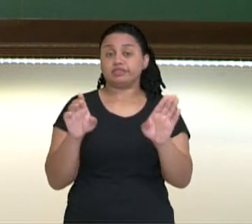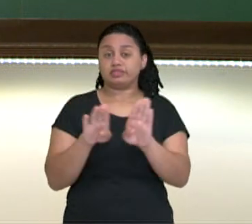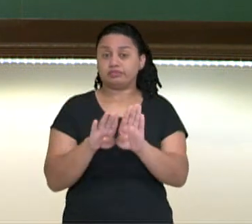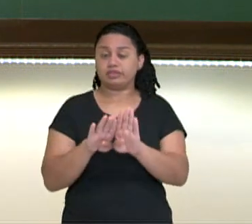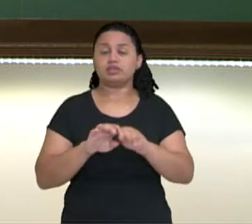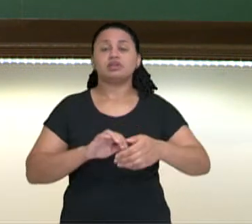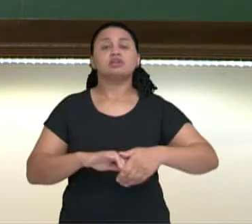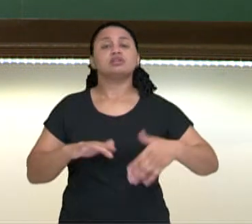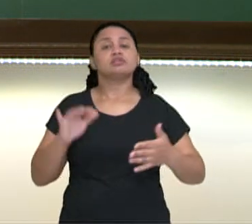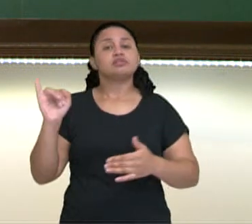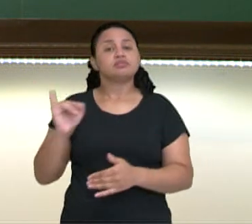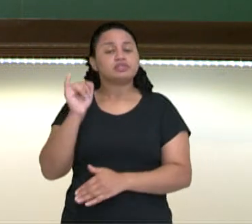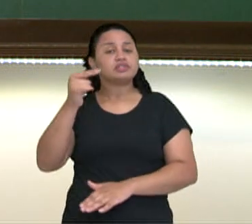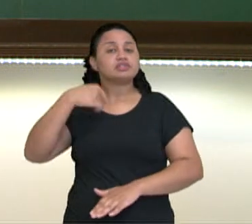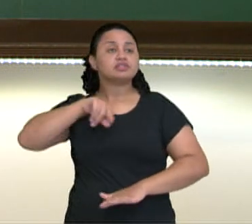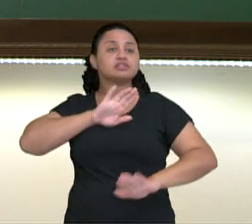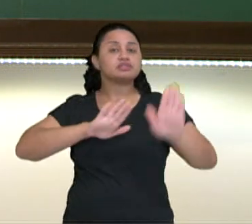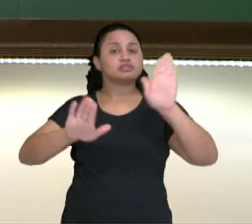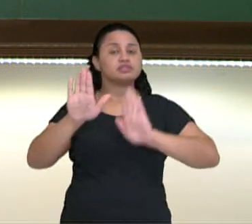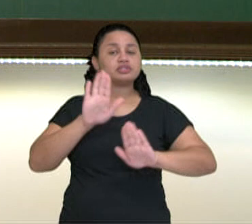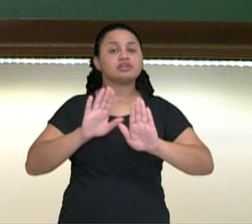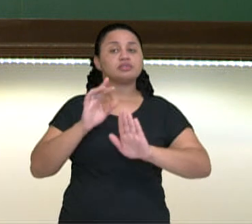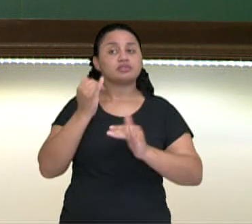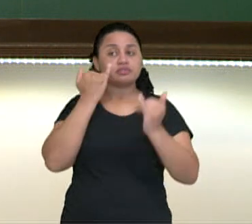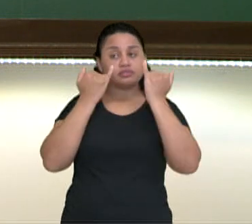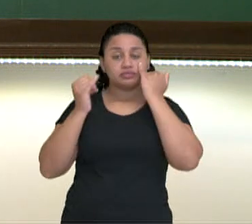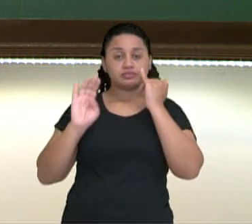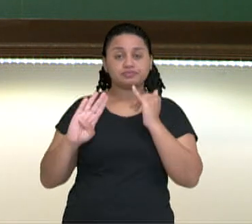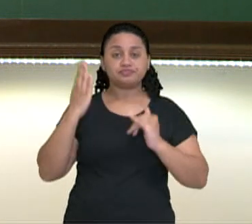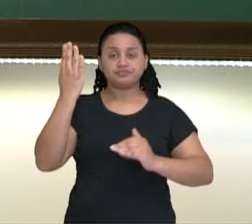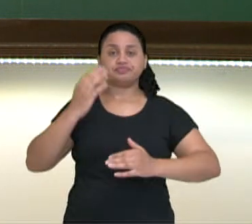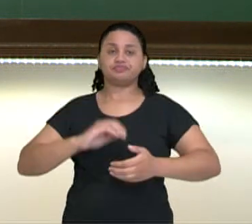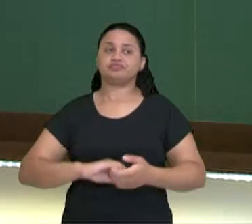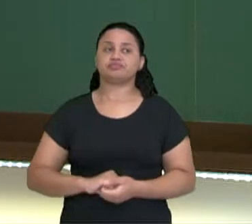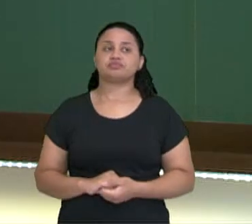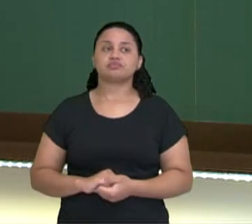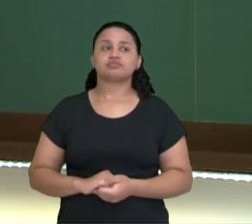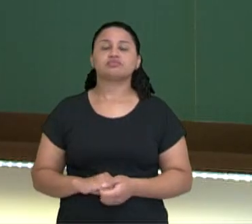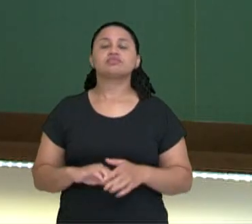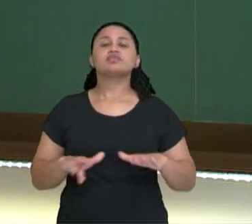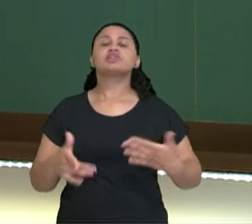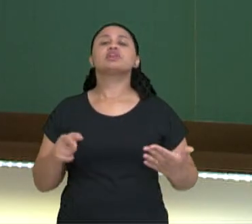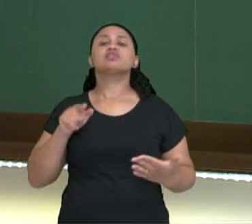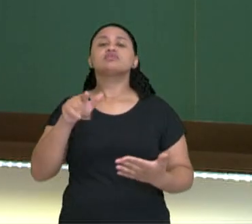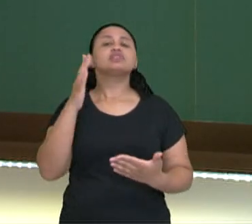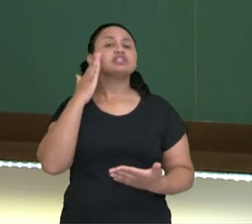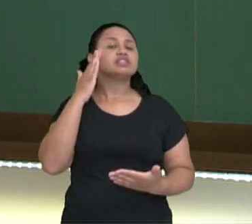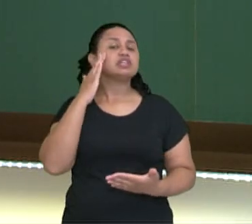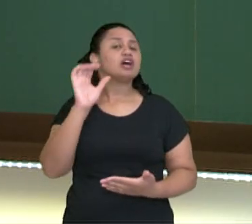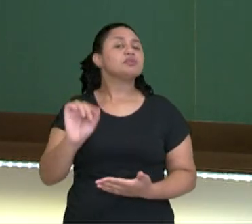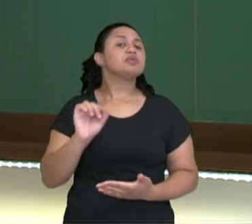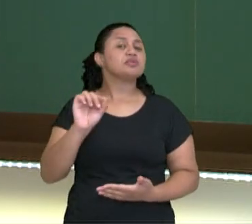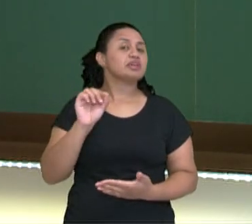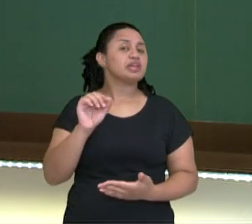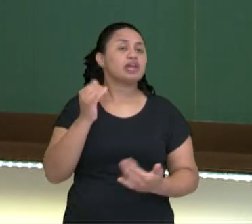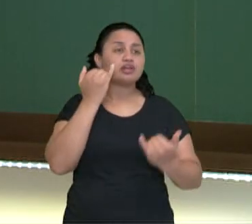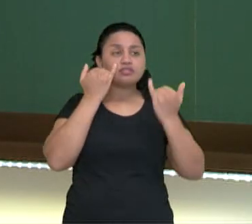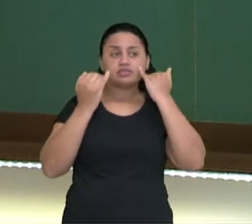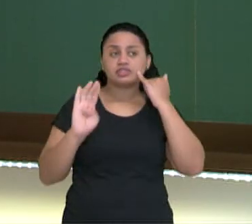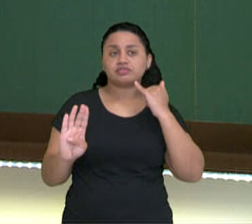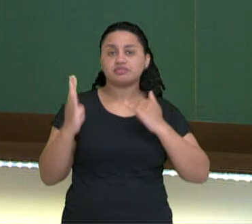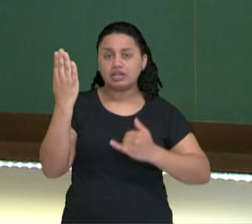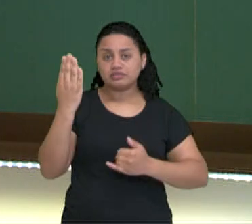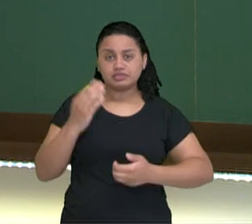as notícias falsas. What is fake news? E aí, você sabe definir? Do you remember any